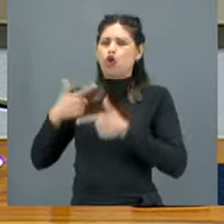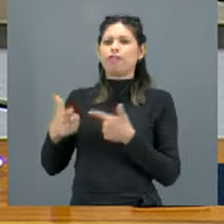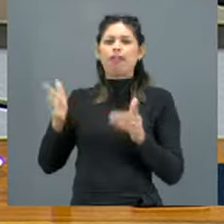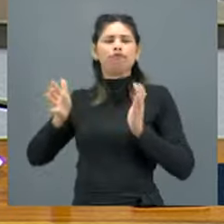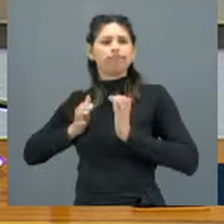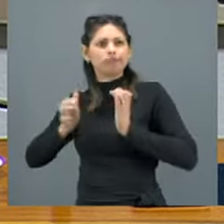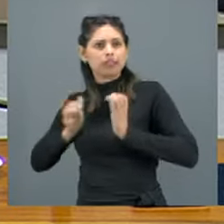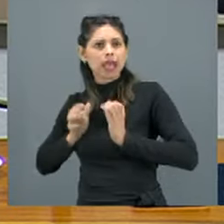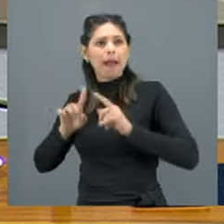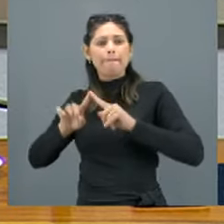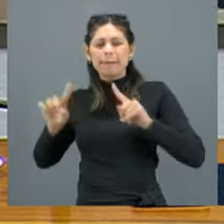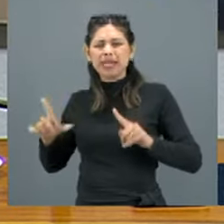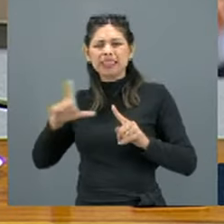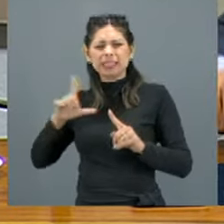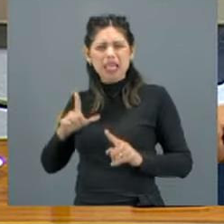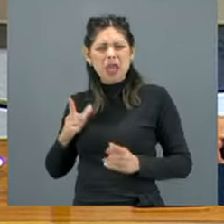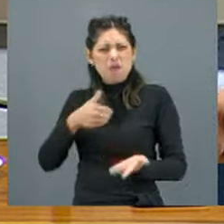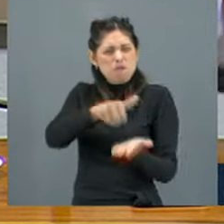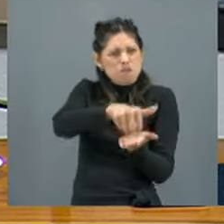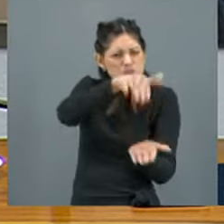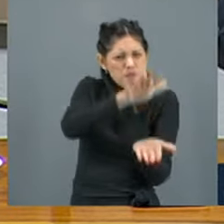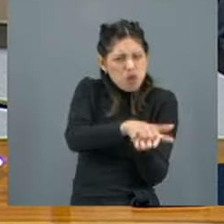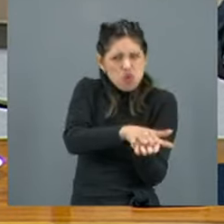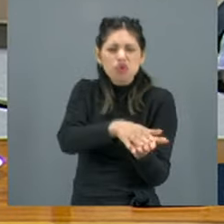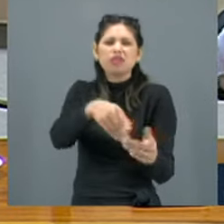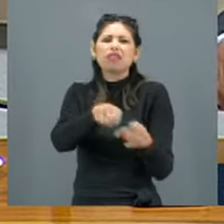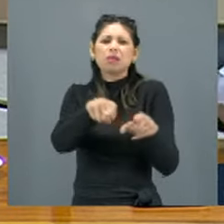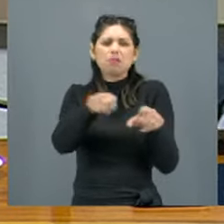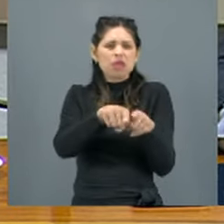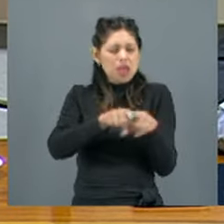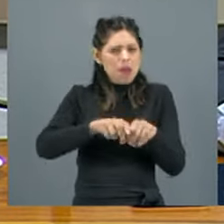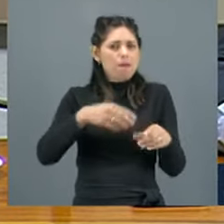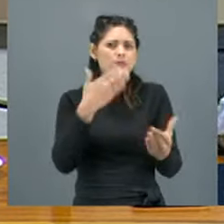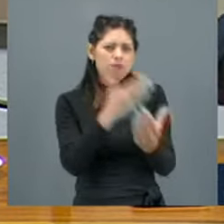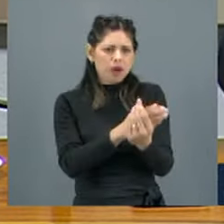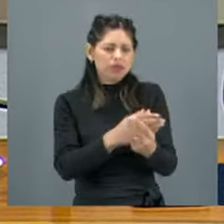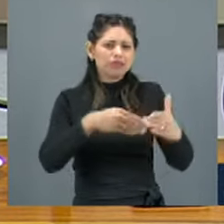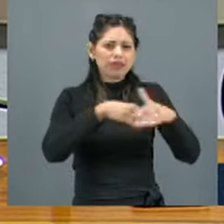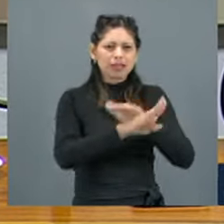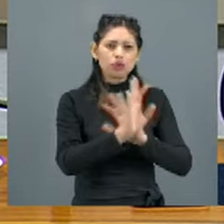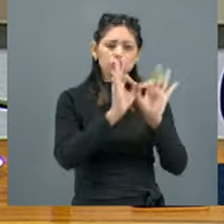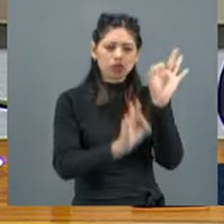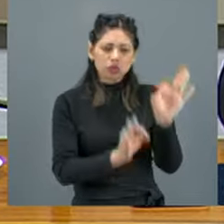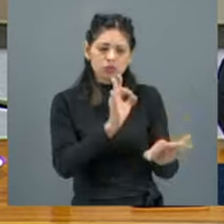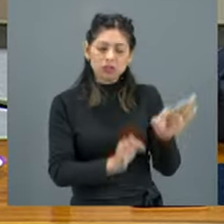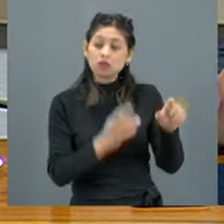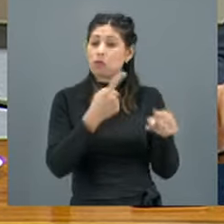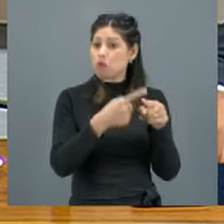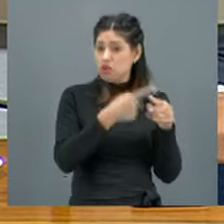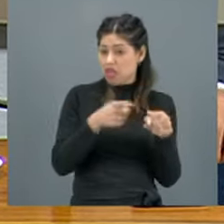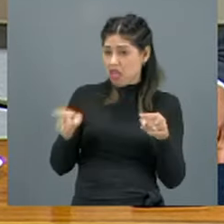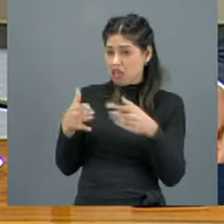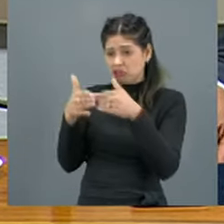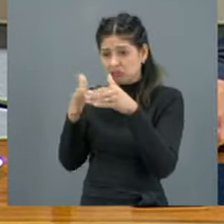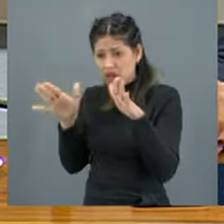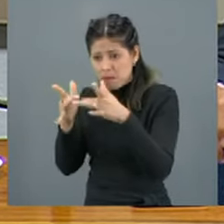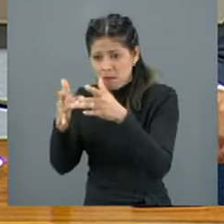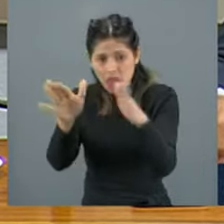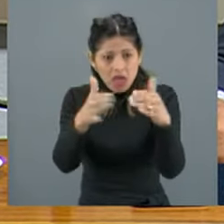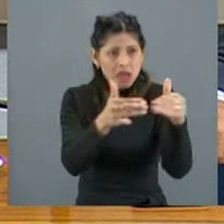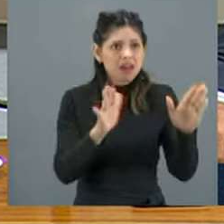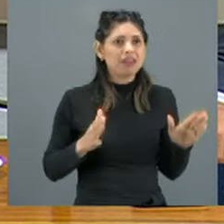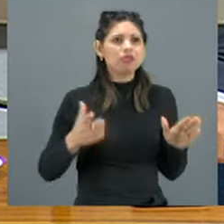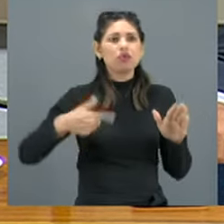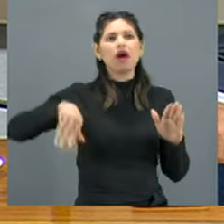multa na justiça, processo na justiça, contra o fato de que eles estão abrindo menos de 2% da sua reserva. Então, é uma outra